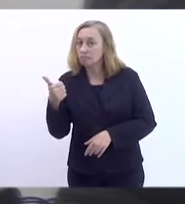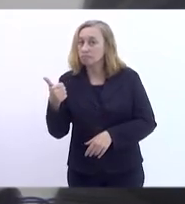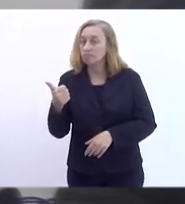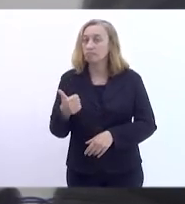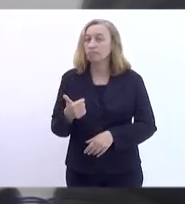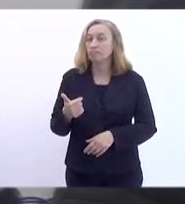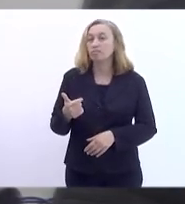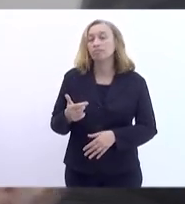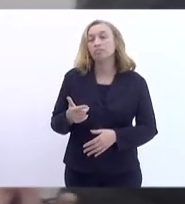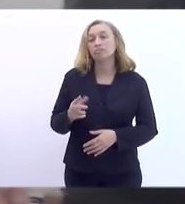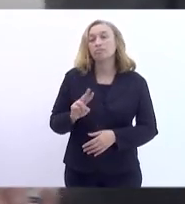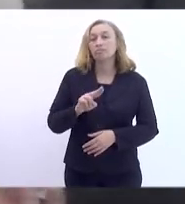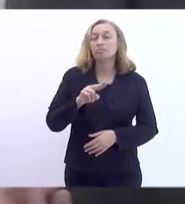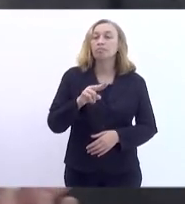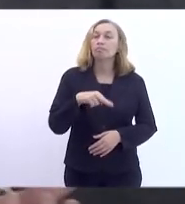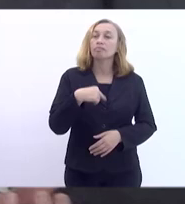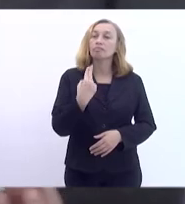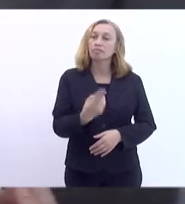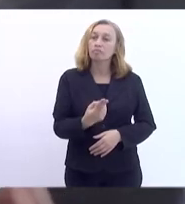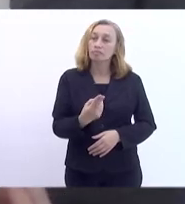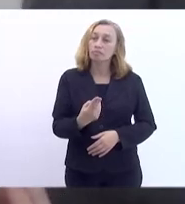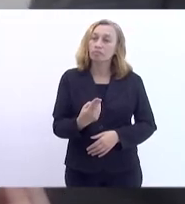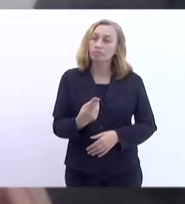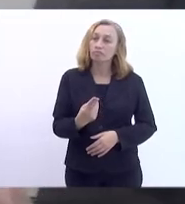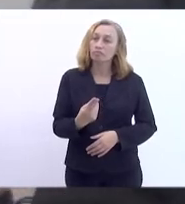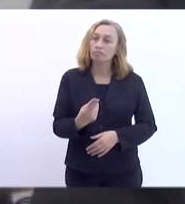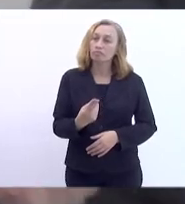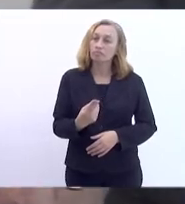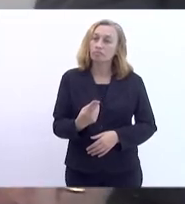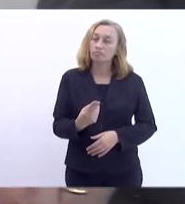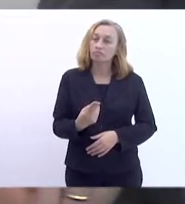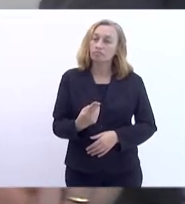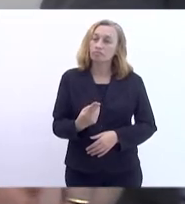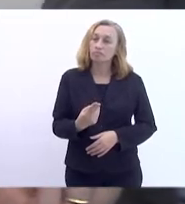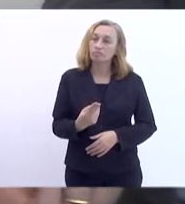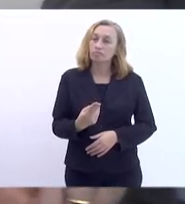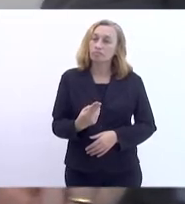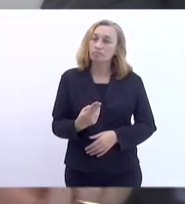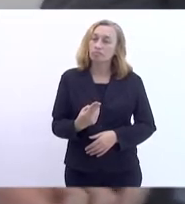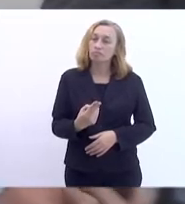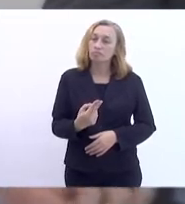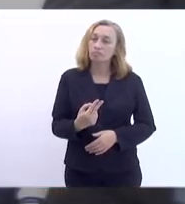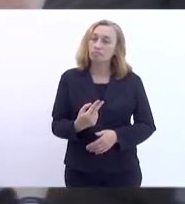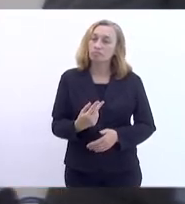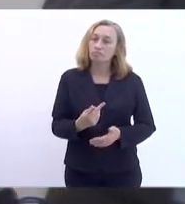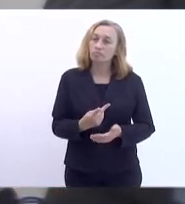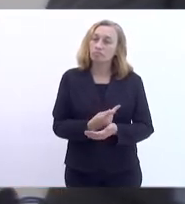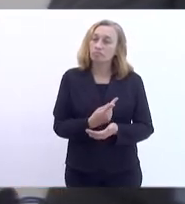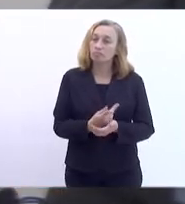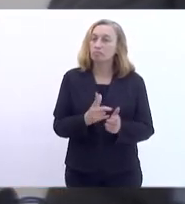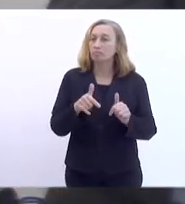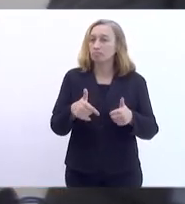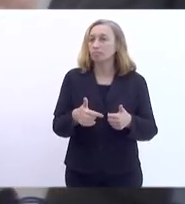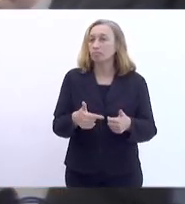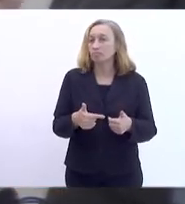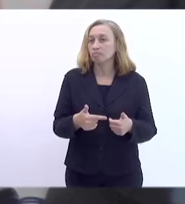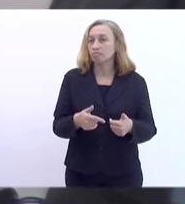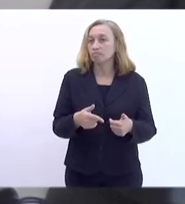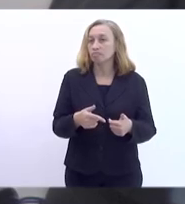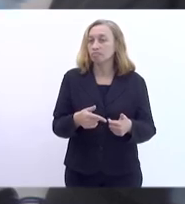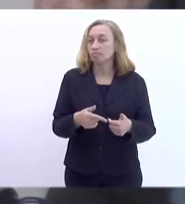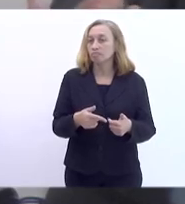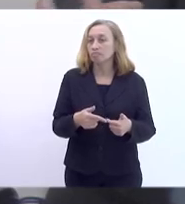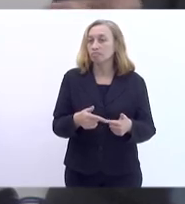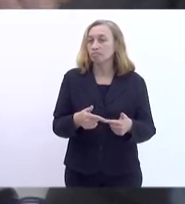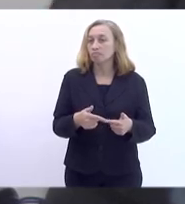de alguma outra maneira e a improcedência da ação não gera efeito nenhum